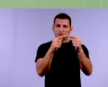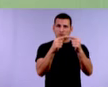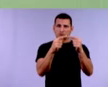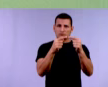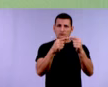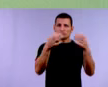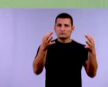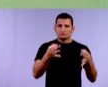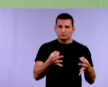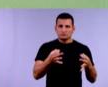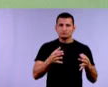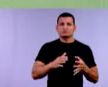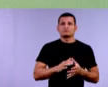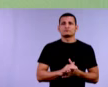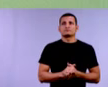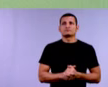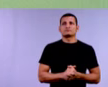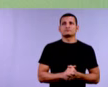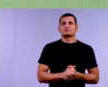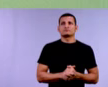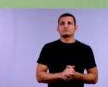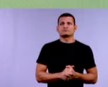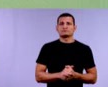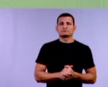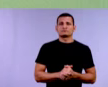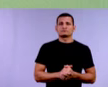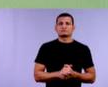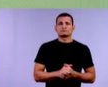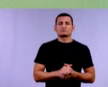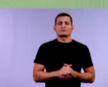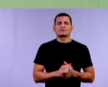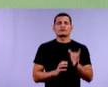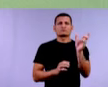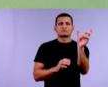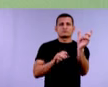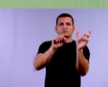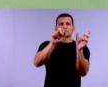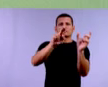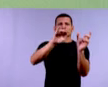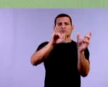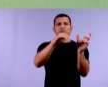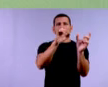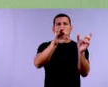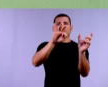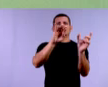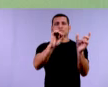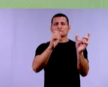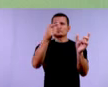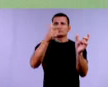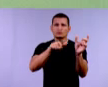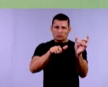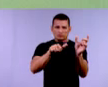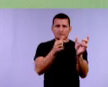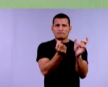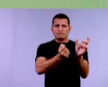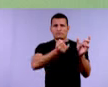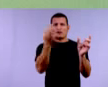conjugação. Bem, e se o sujeito ainda de novo for composto, porém, sujeito composto